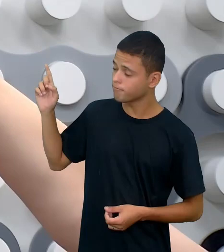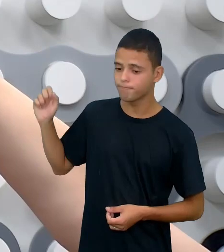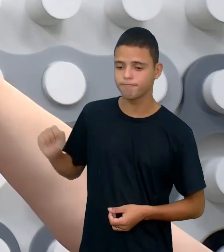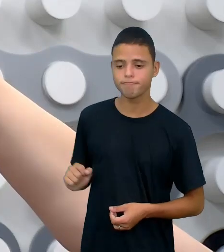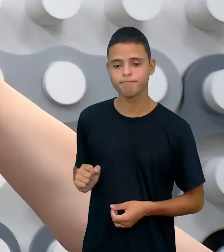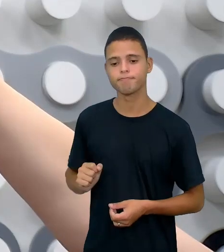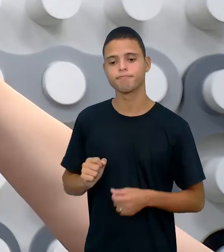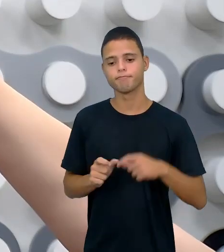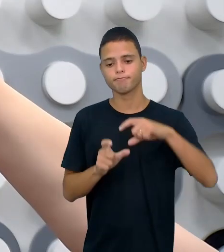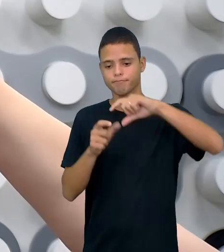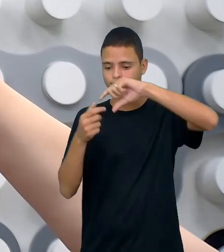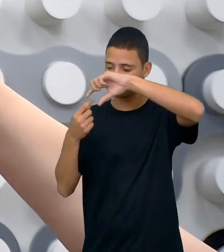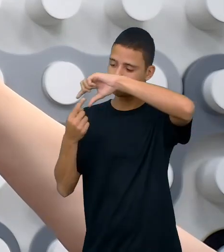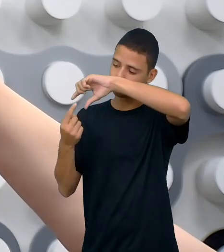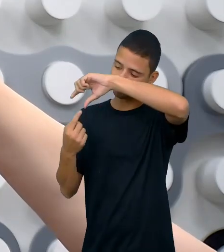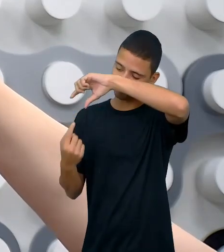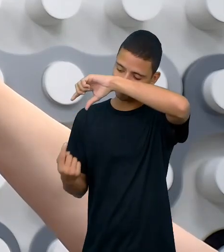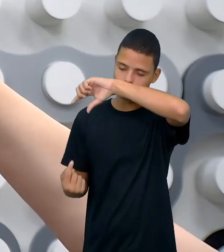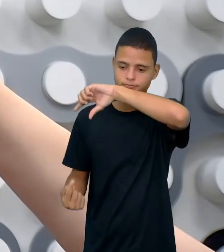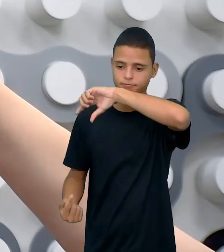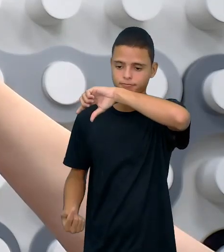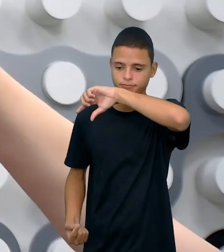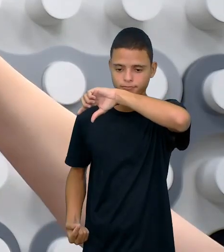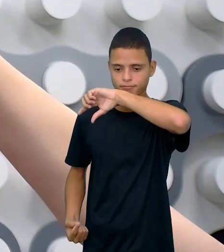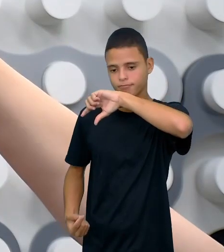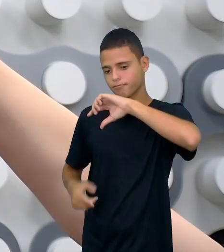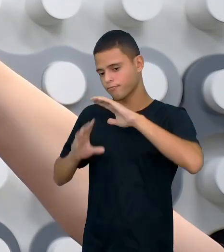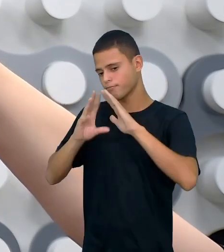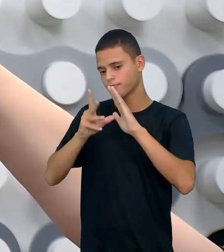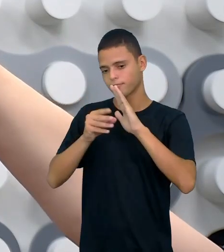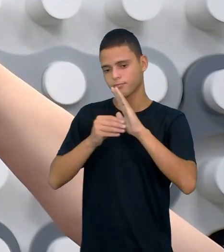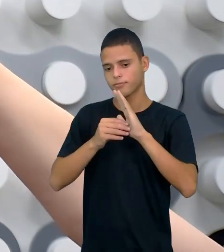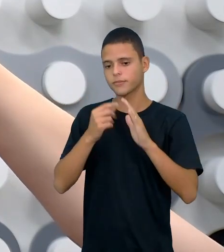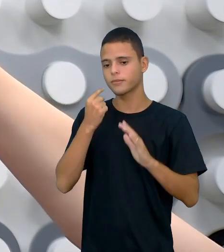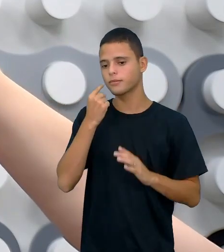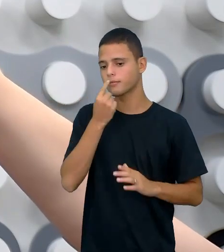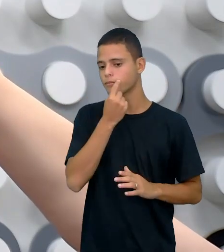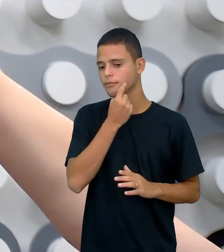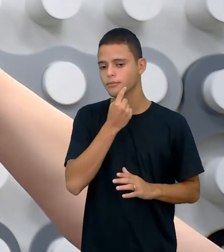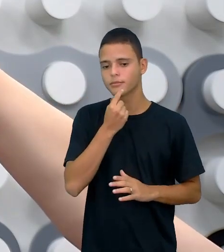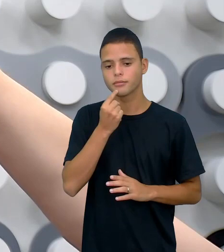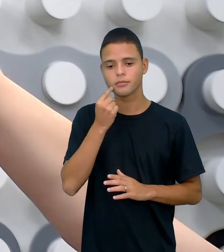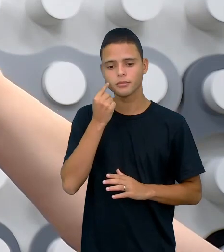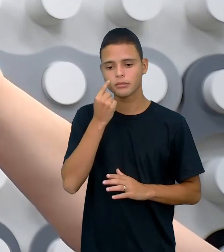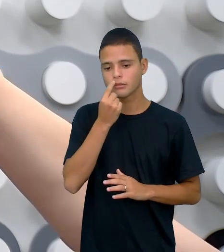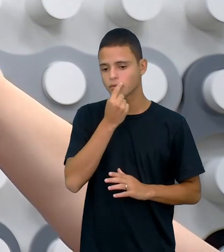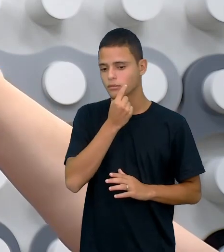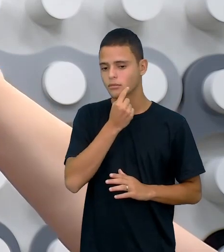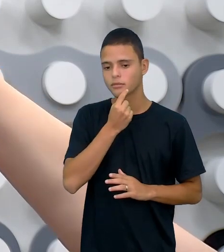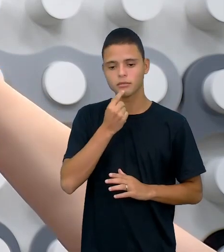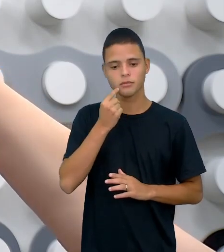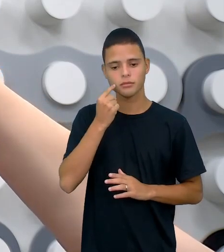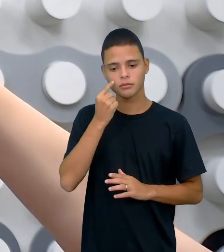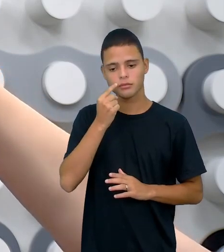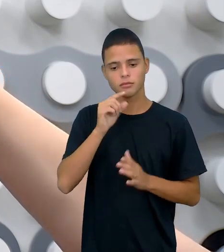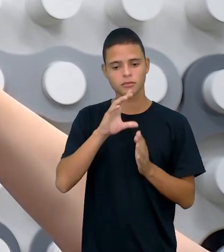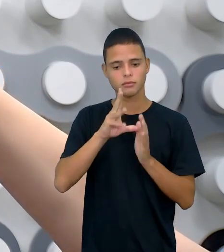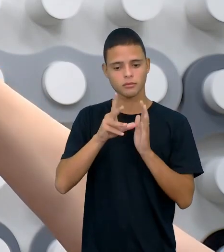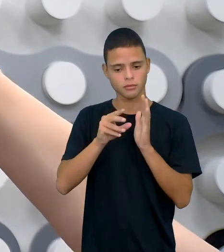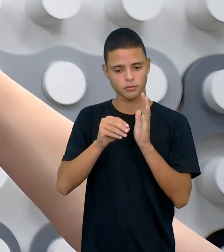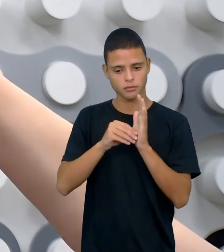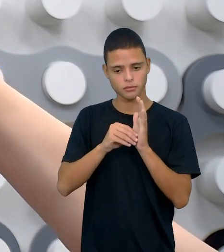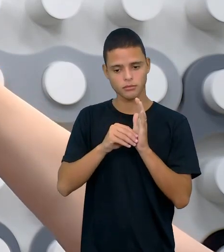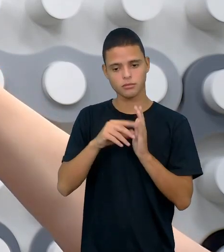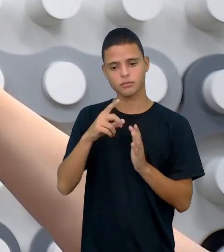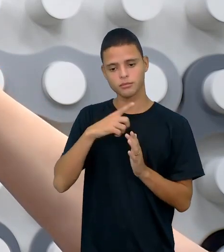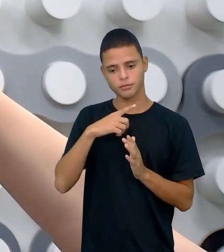vai percorrer toda a nossa boca. E aí, olha, vai percorrer então todos esses canais, né?